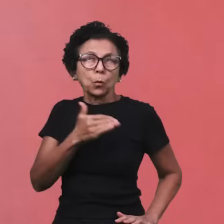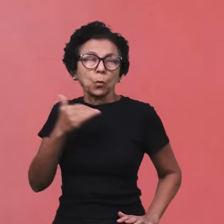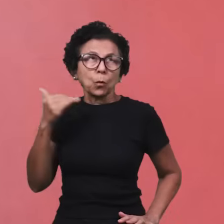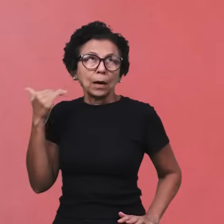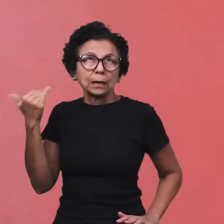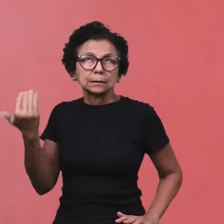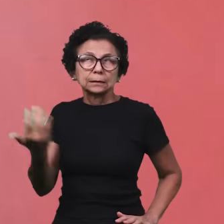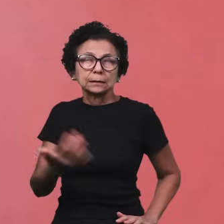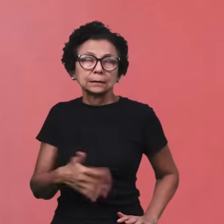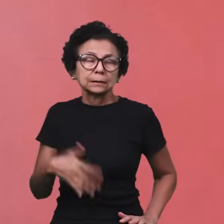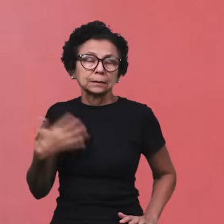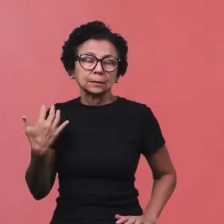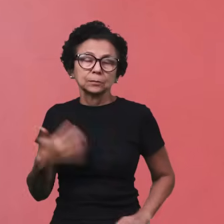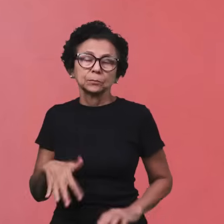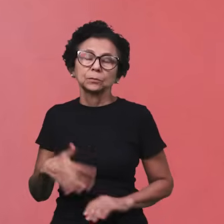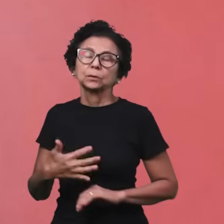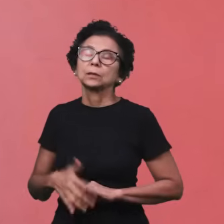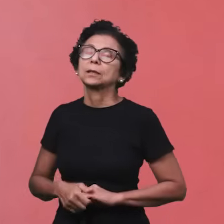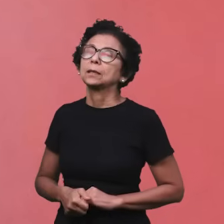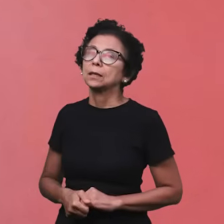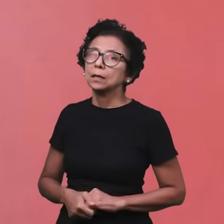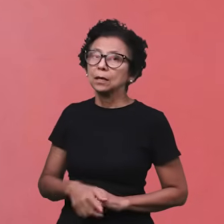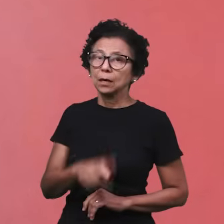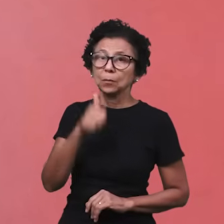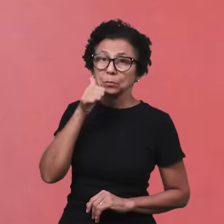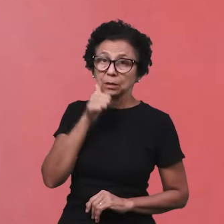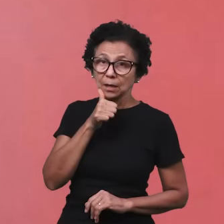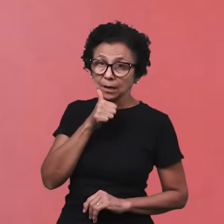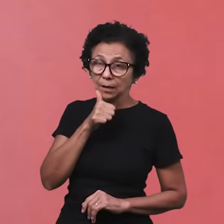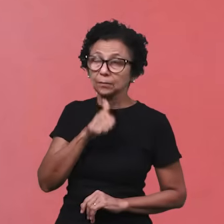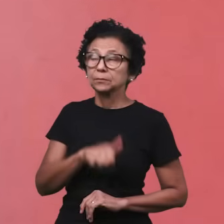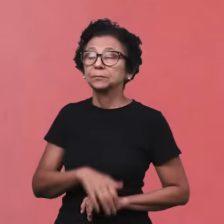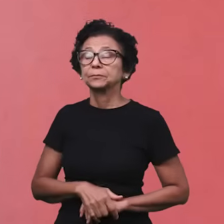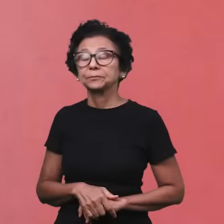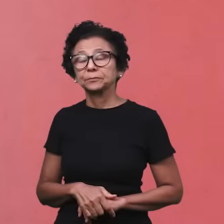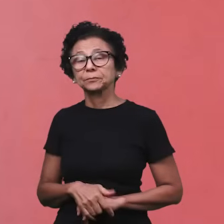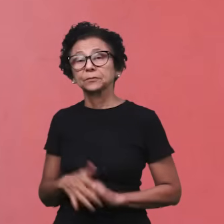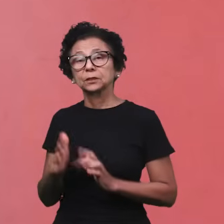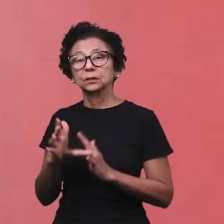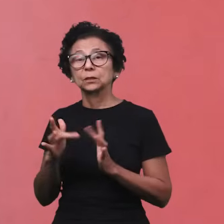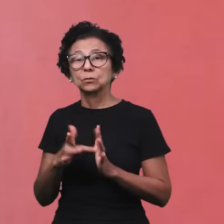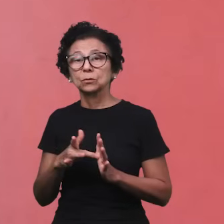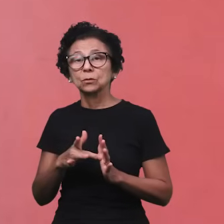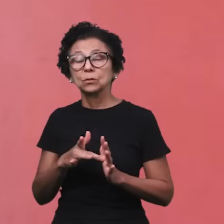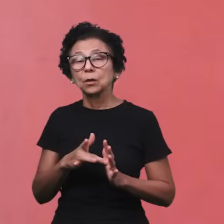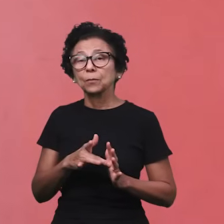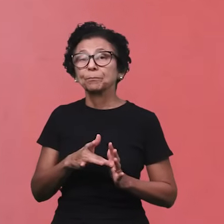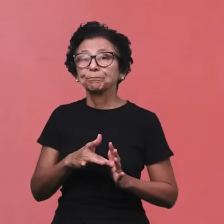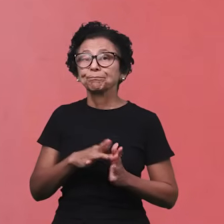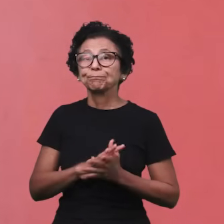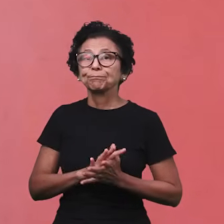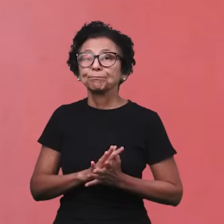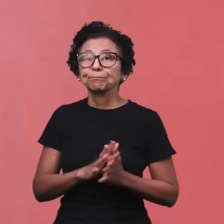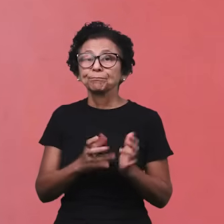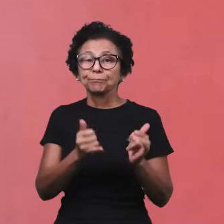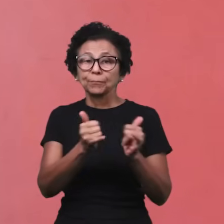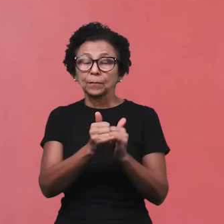como o pássaro do laço do passarinheiro. Ela escapou ali, ela teve um livramento, uma coisa